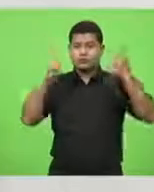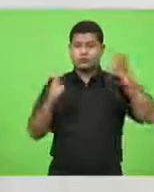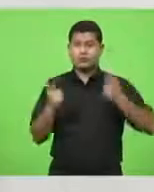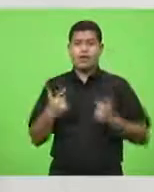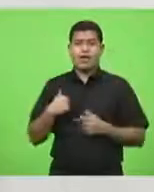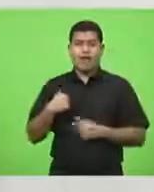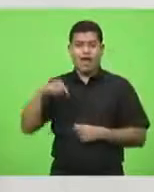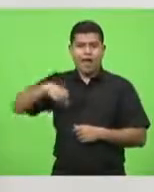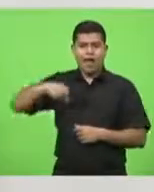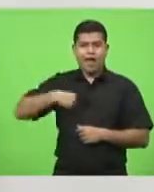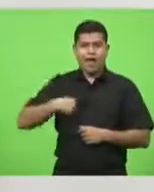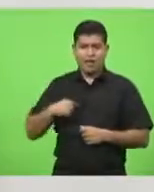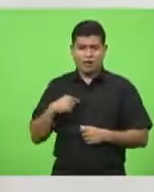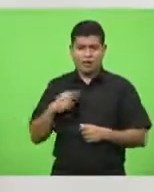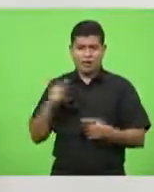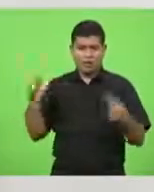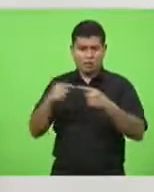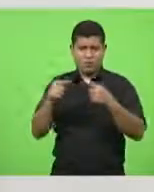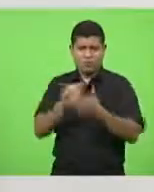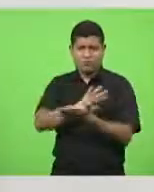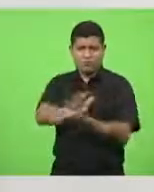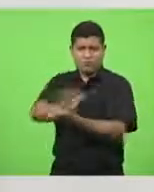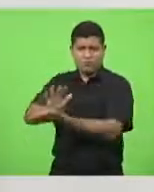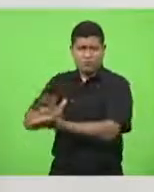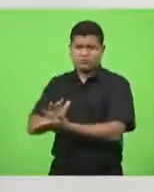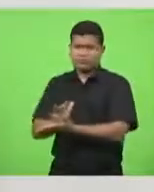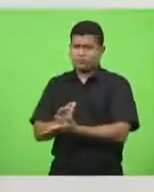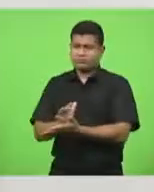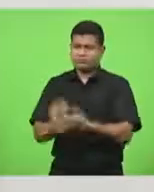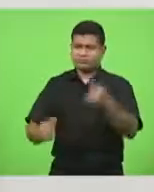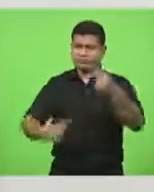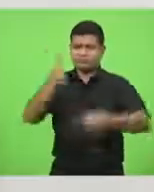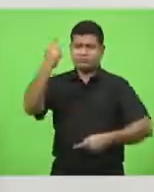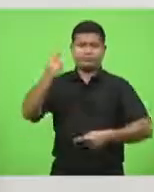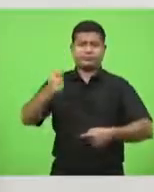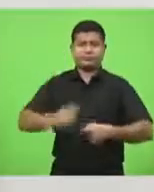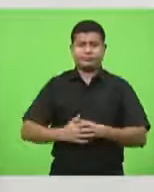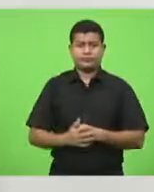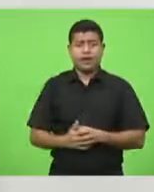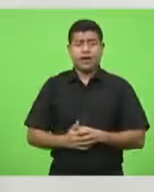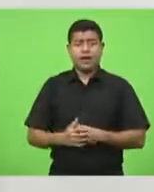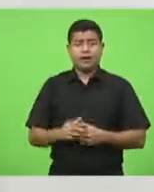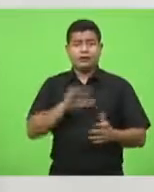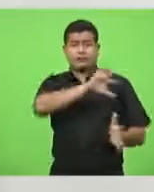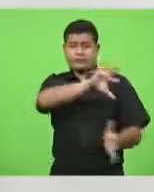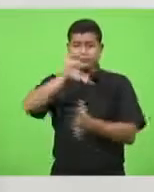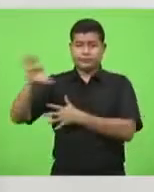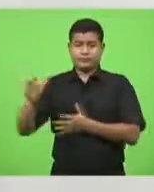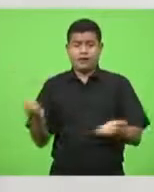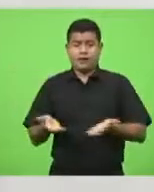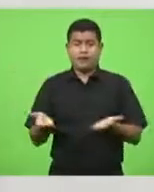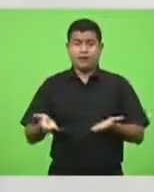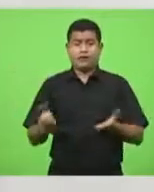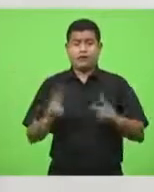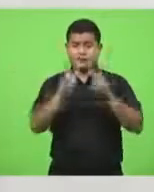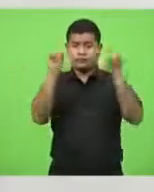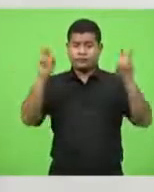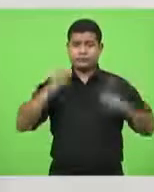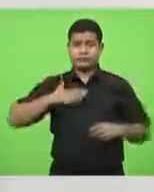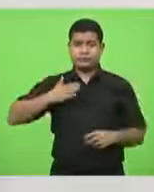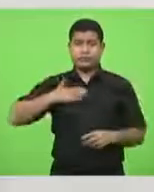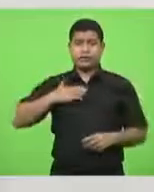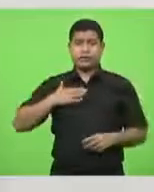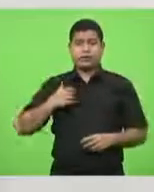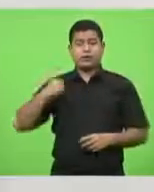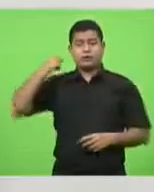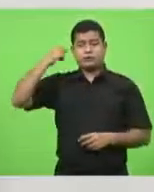é. Vamos ao meu tema. Ontem, eu estava vindo para cá, antes de vir para a cidade de Florianópolis para trabalhar, eu,